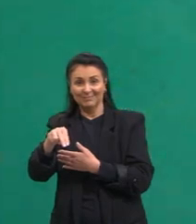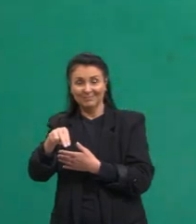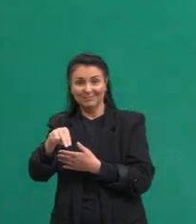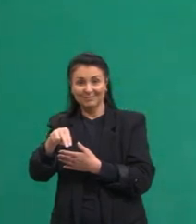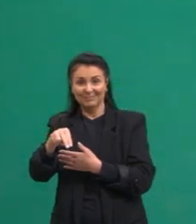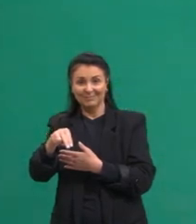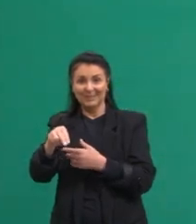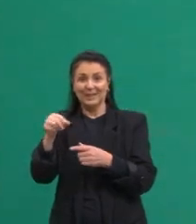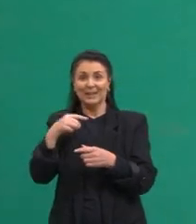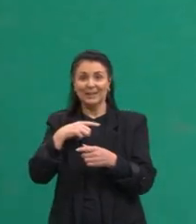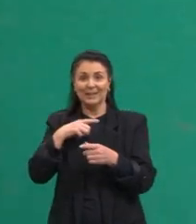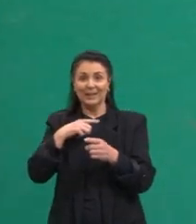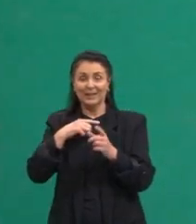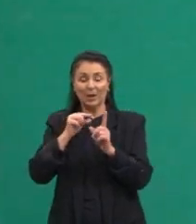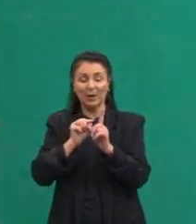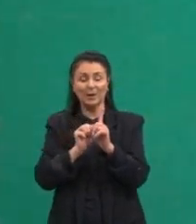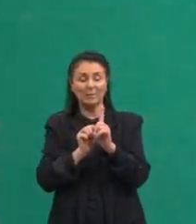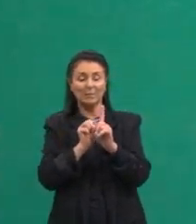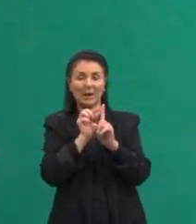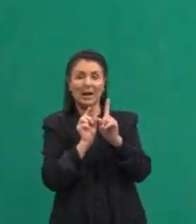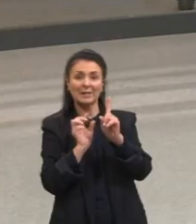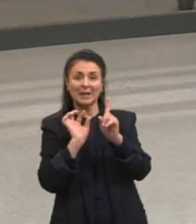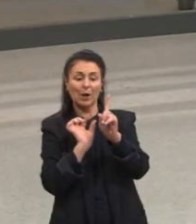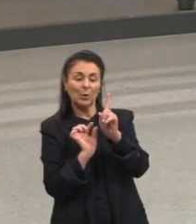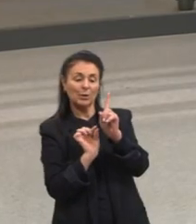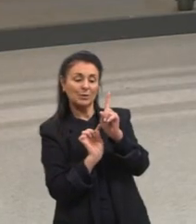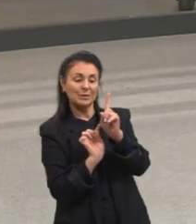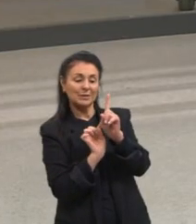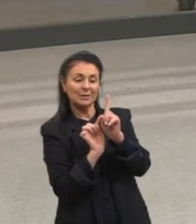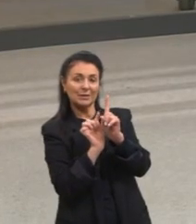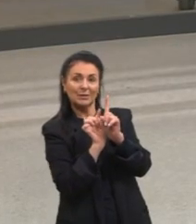e o grão de pólen vai passar por aqui